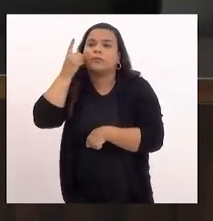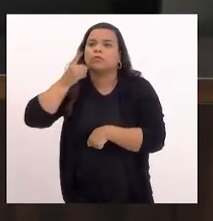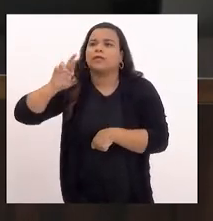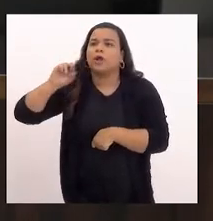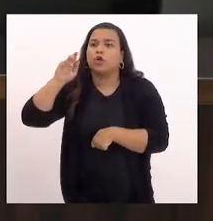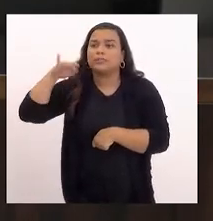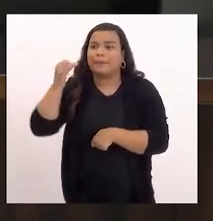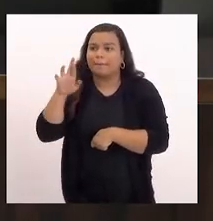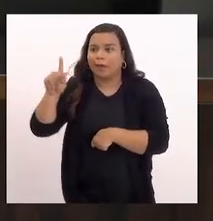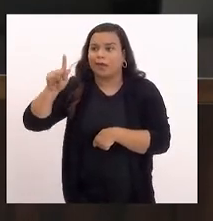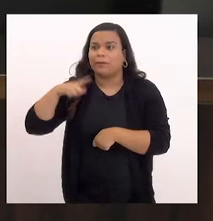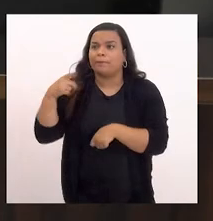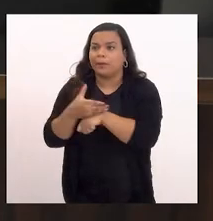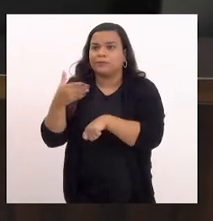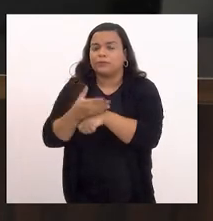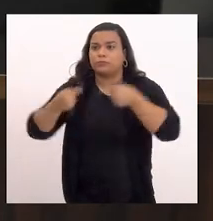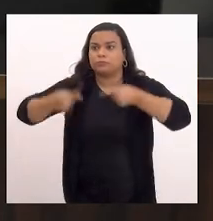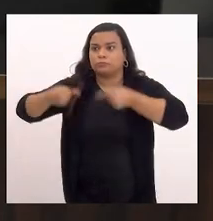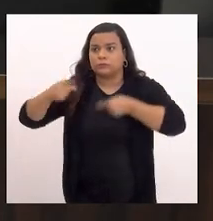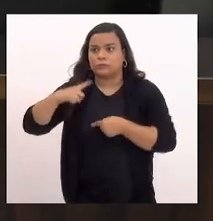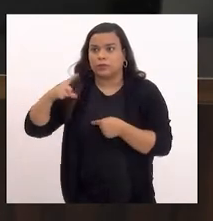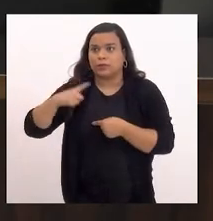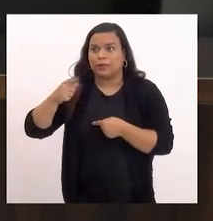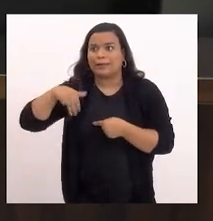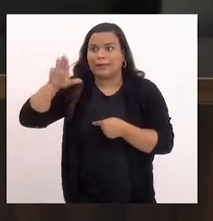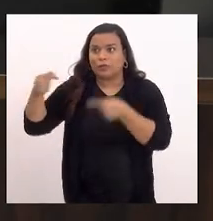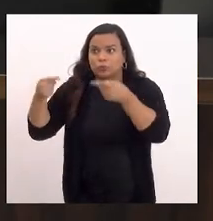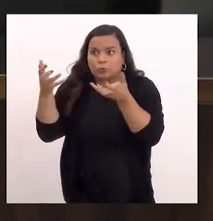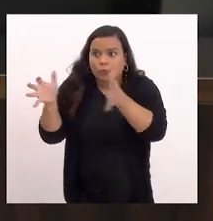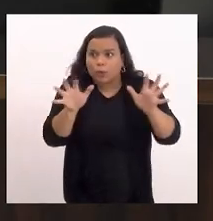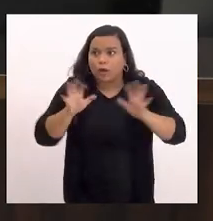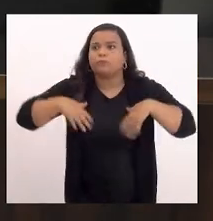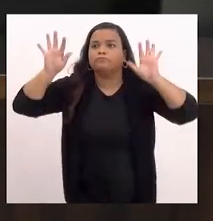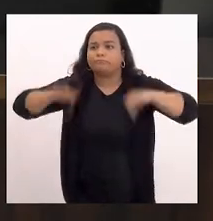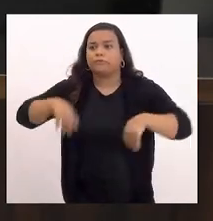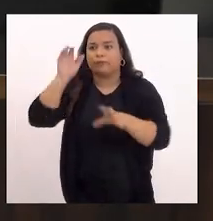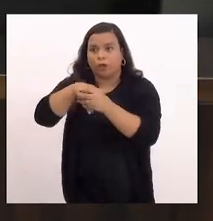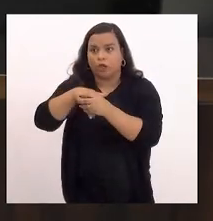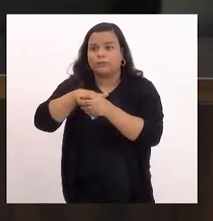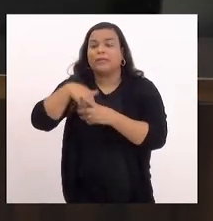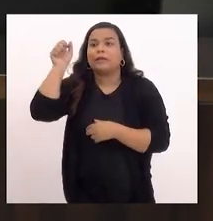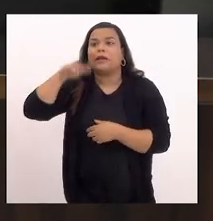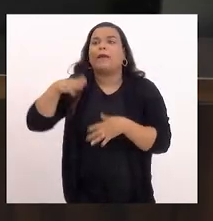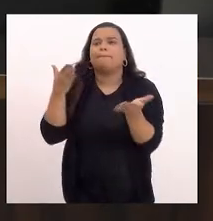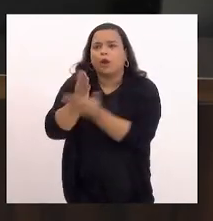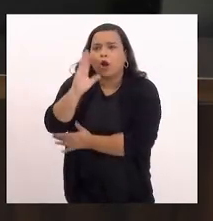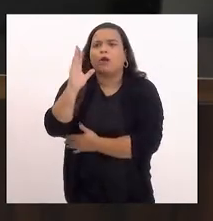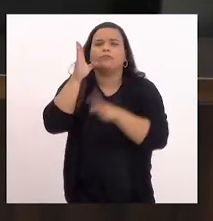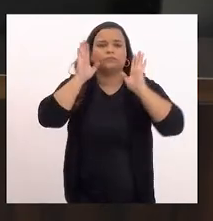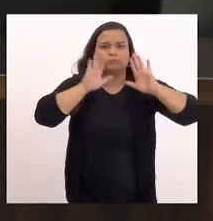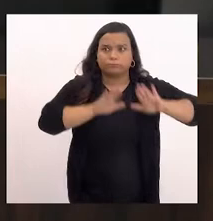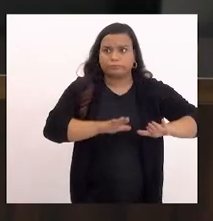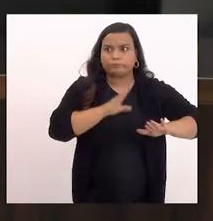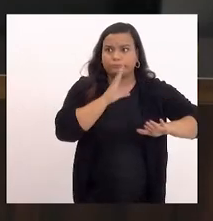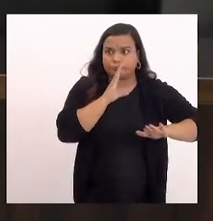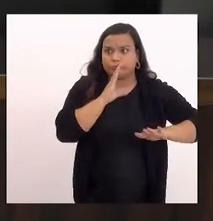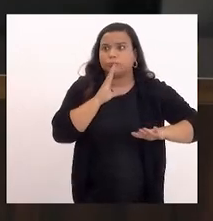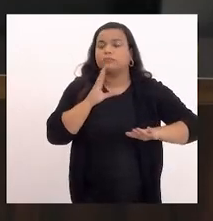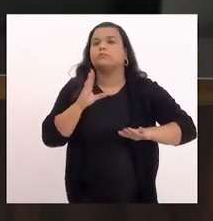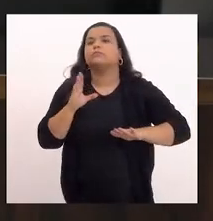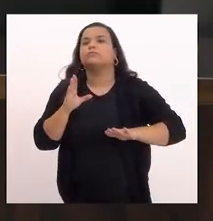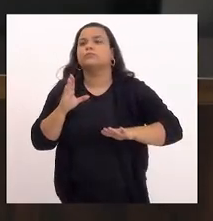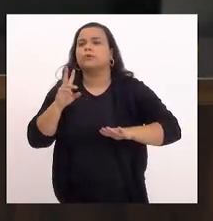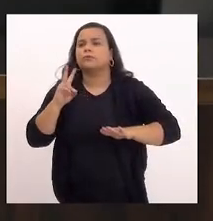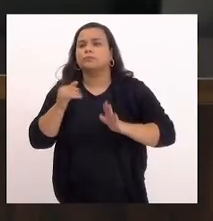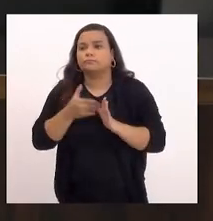Reis. Em discussão, não havendo o que queira discutir, encerrada a discussão, em votação, os senhores que aprovam permaneçam como estão aprovados, vai à promulgação.